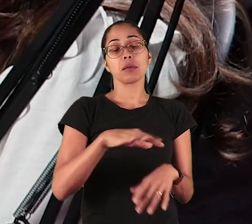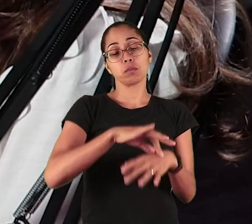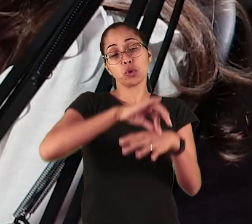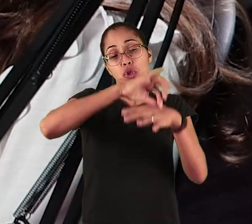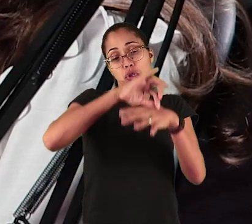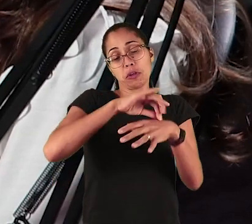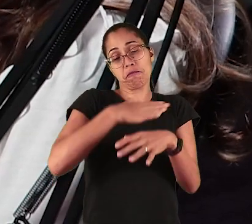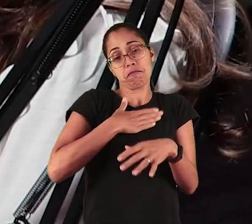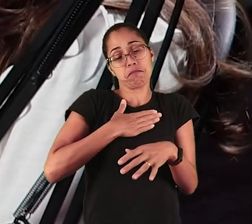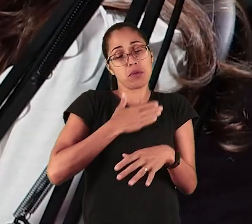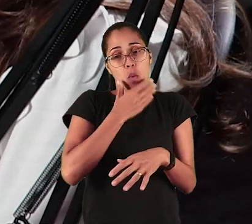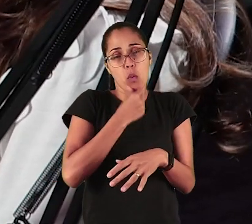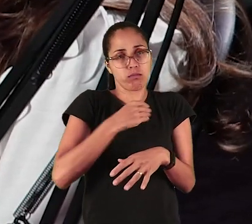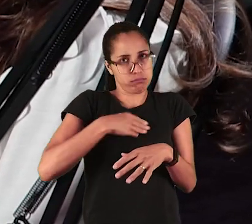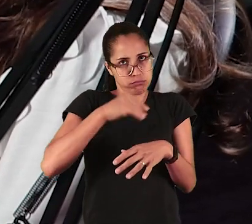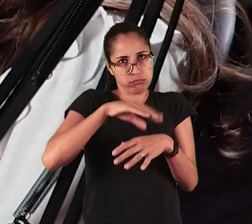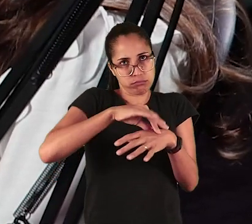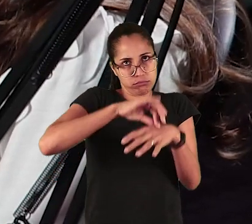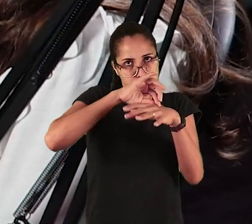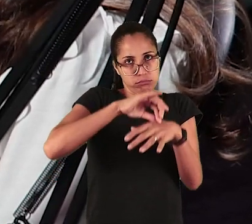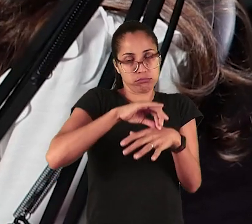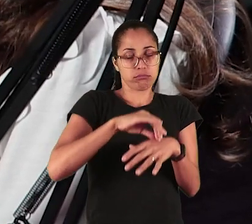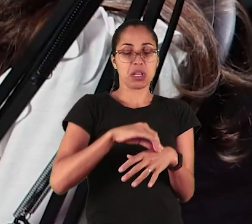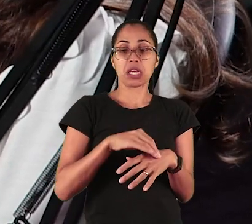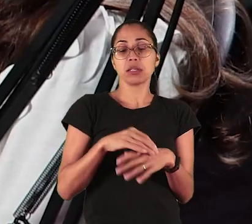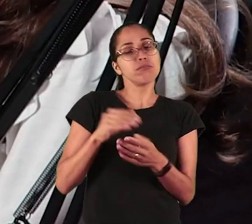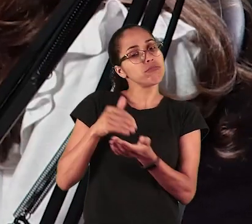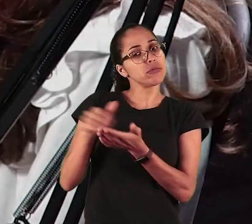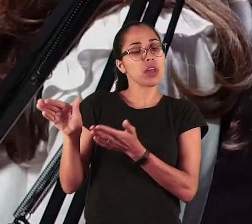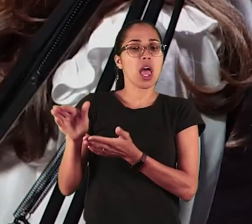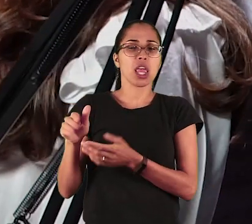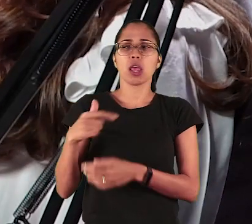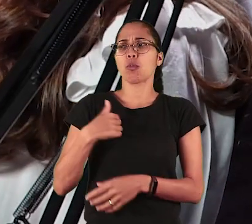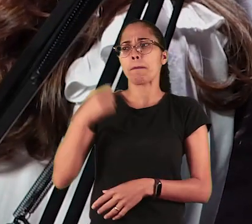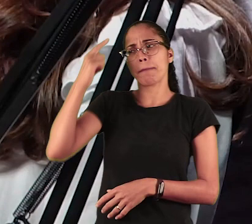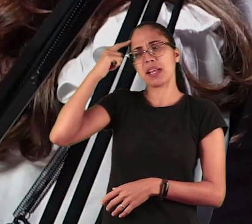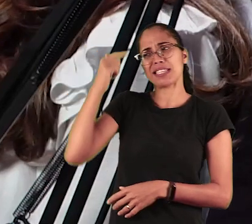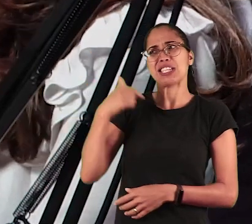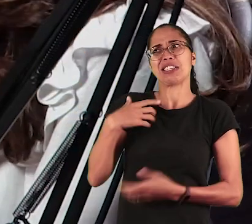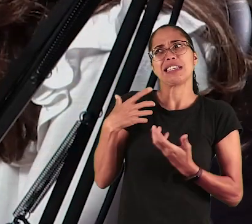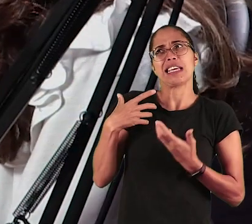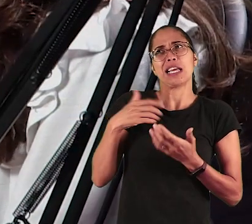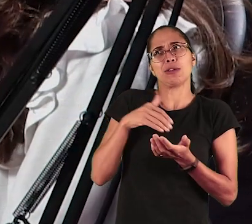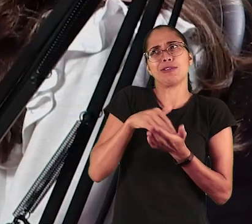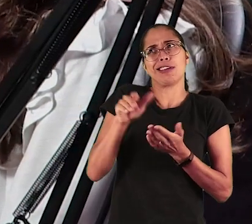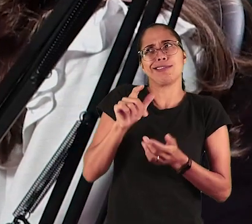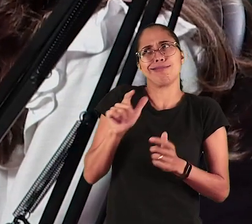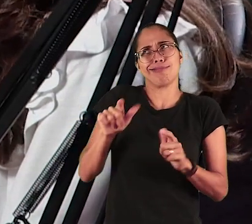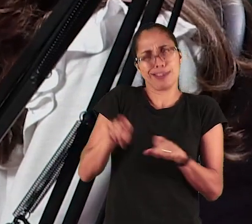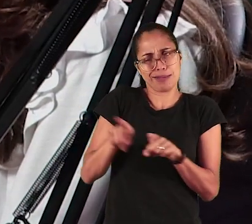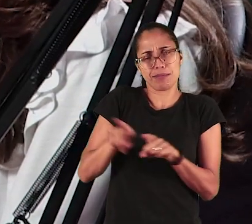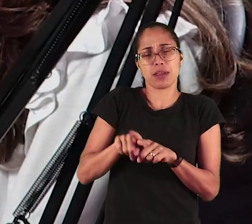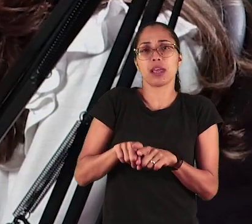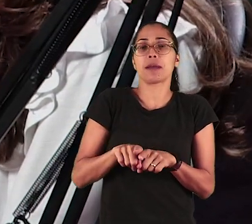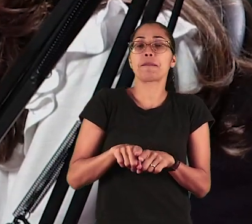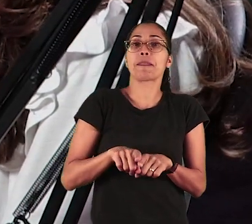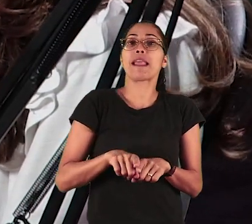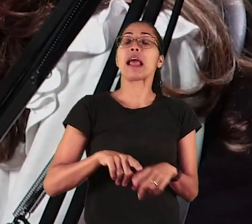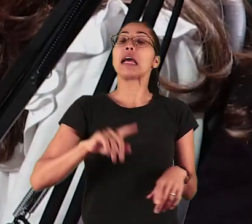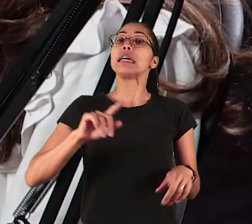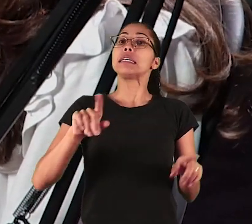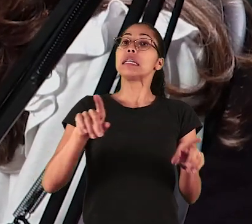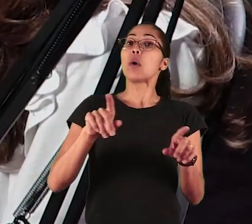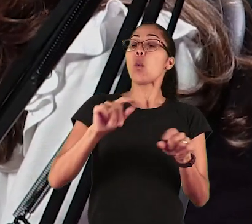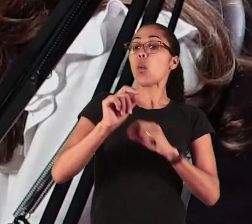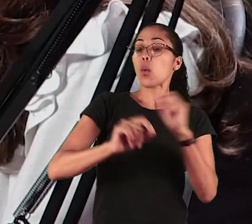chefe saiu eu falei assim Poxa acho que é um momento também de sair e tava abrindo uma vaga no creio de Suíça em